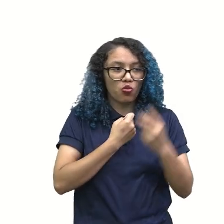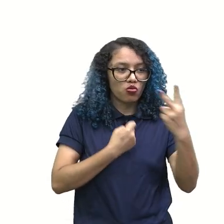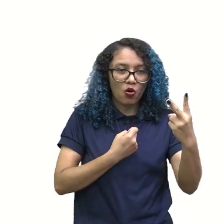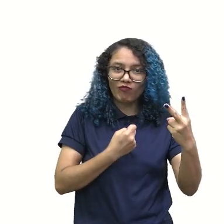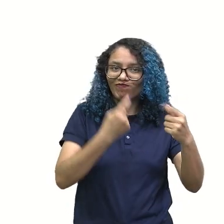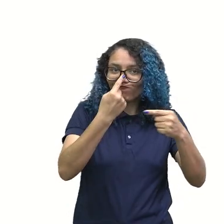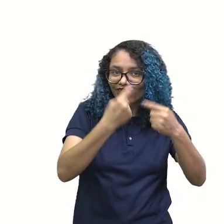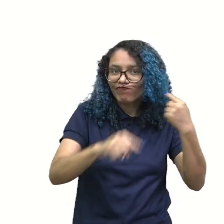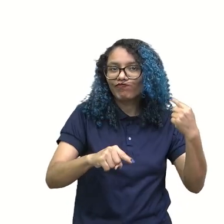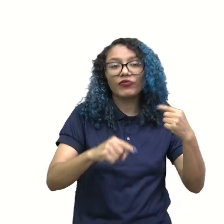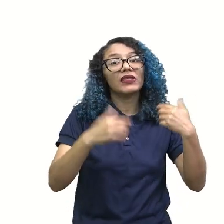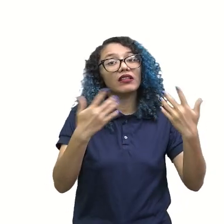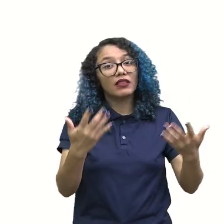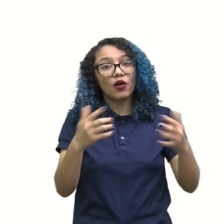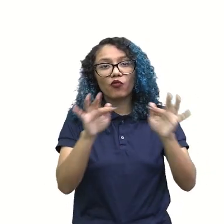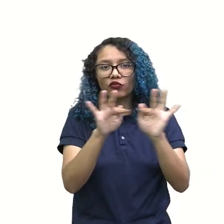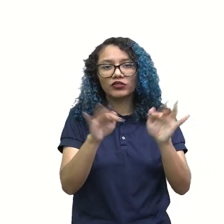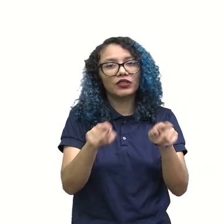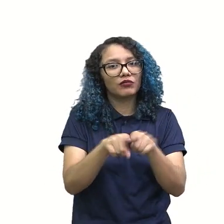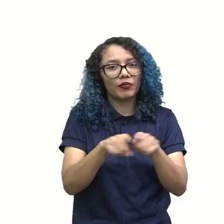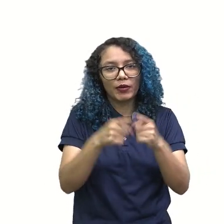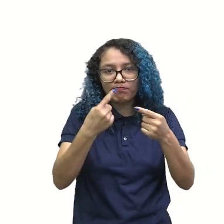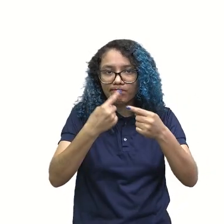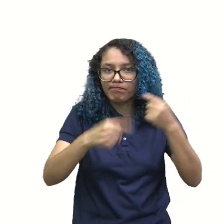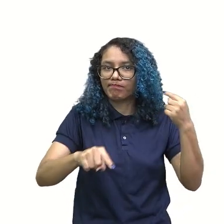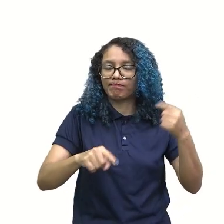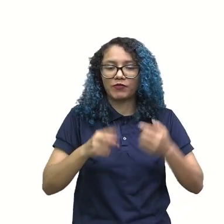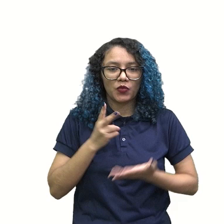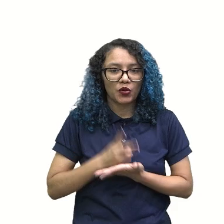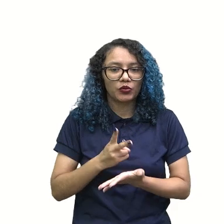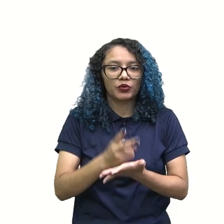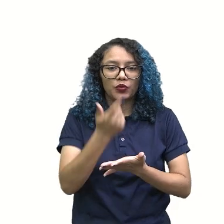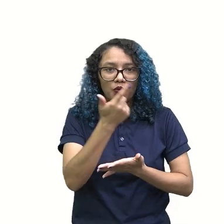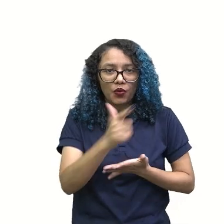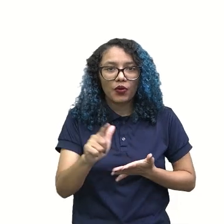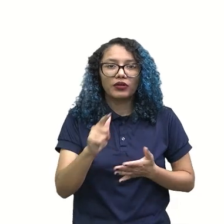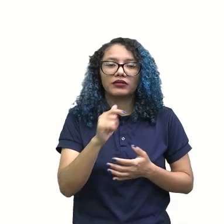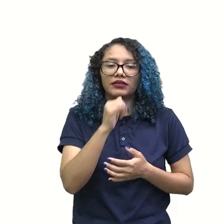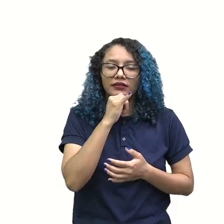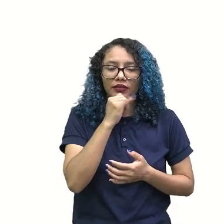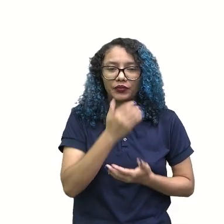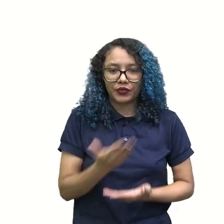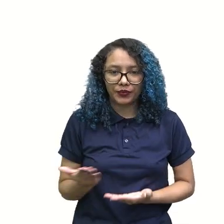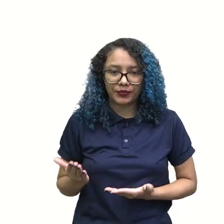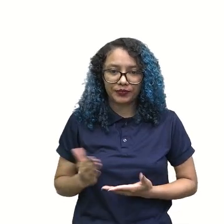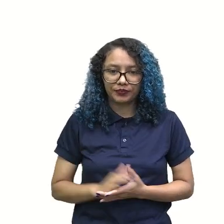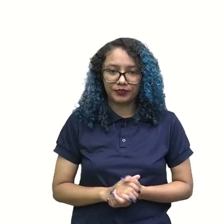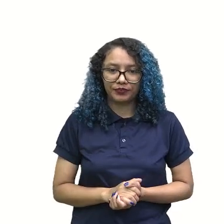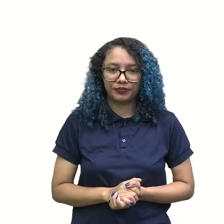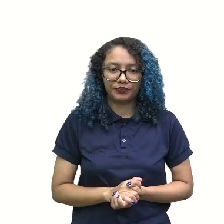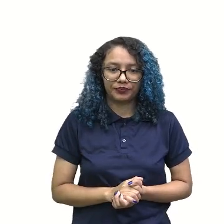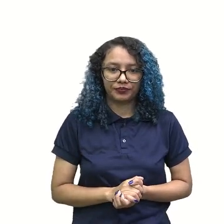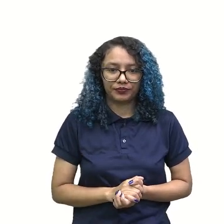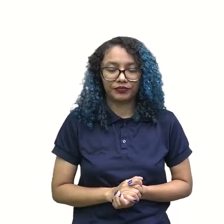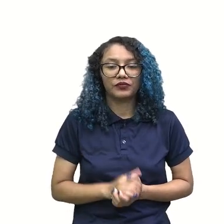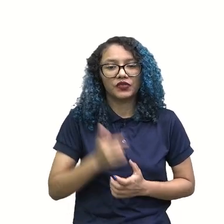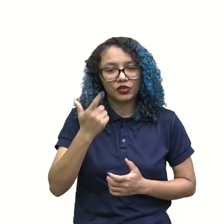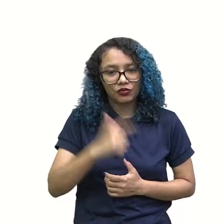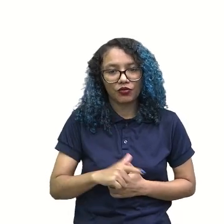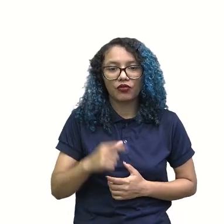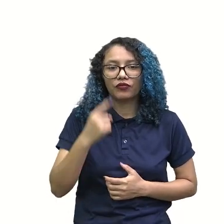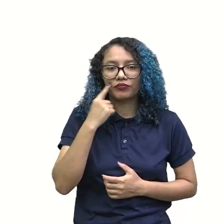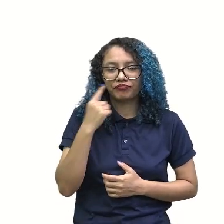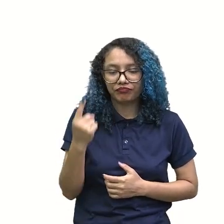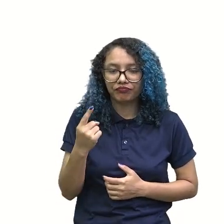furou não é função. Mas vamos avançar aqui, vamos em mais um exemplo. Nós temos esses 3